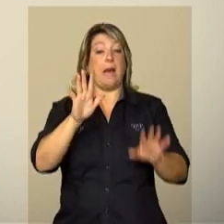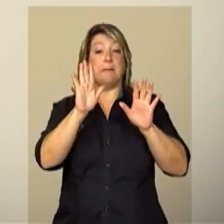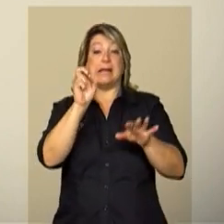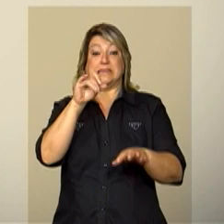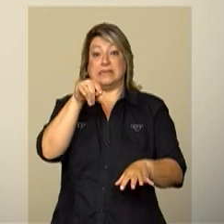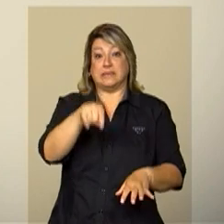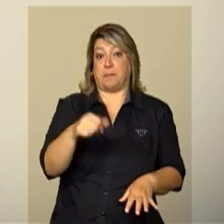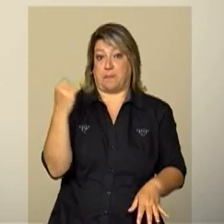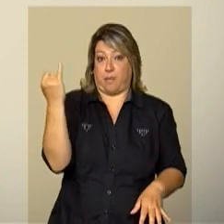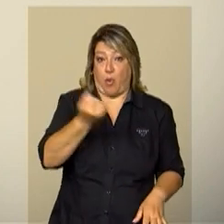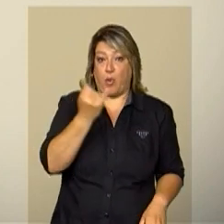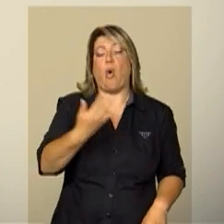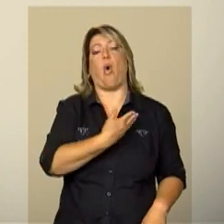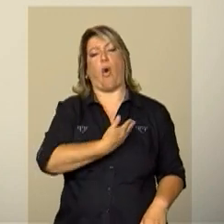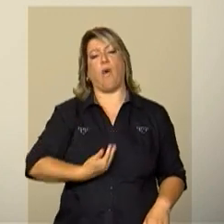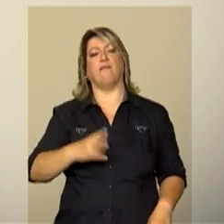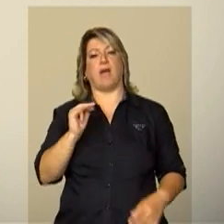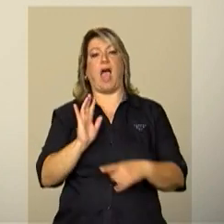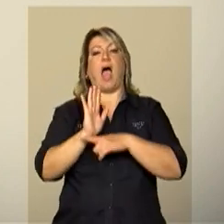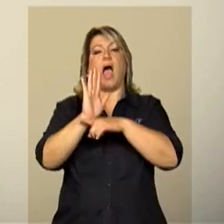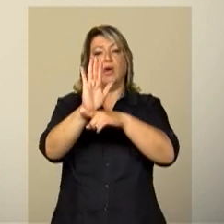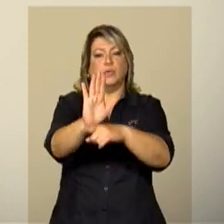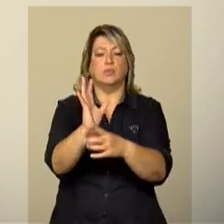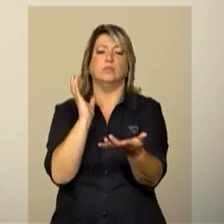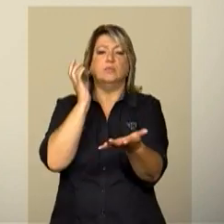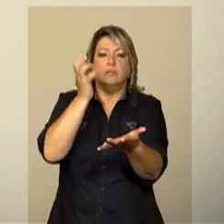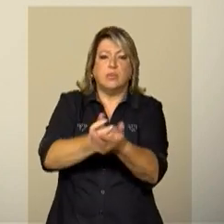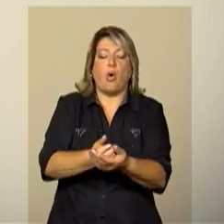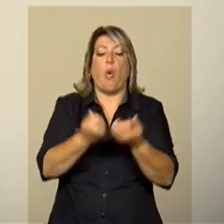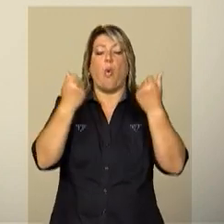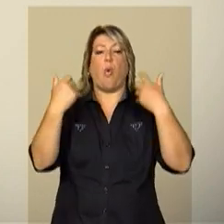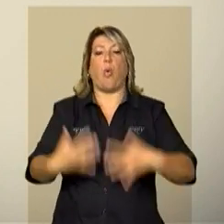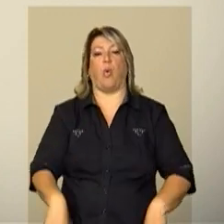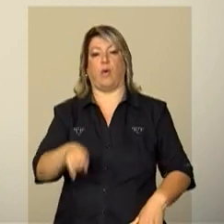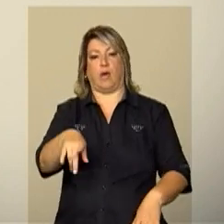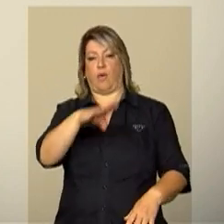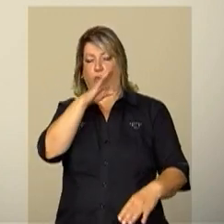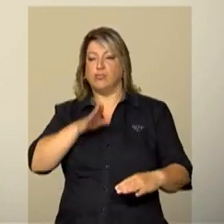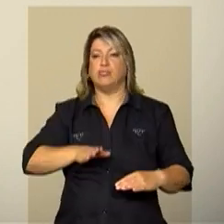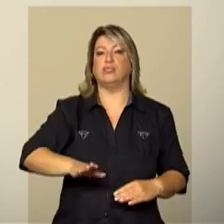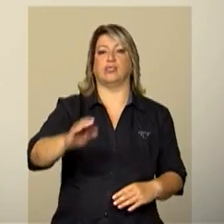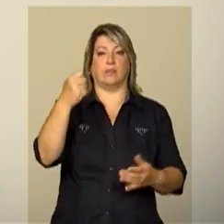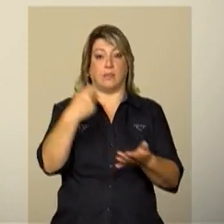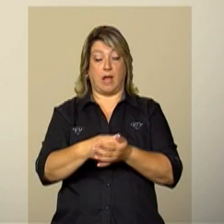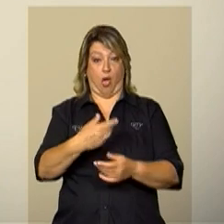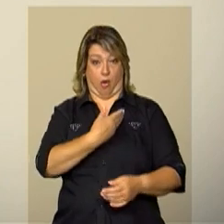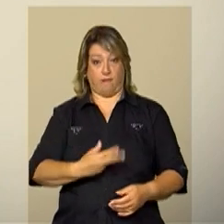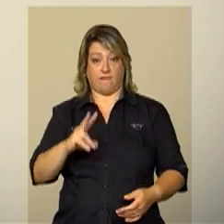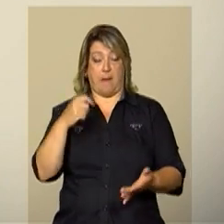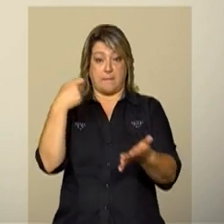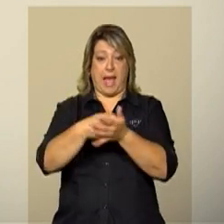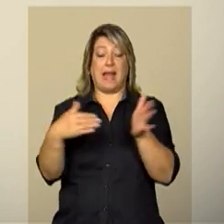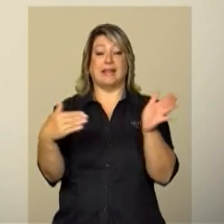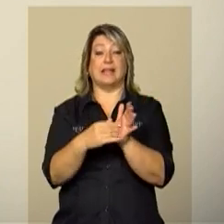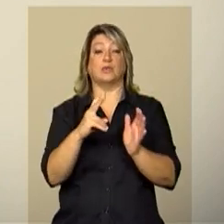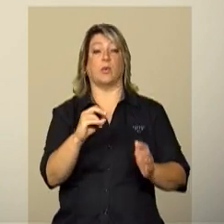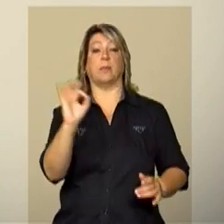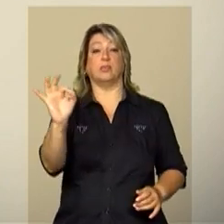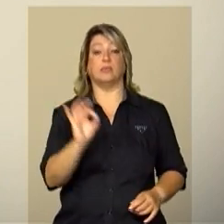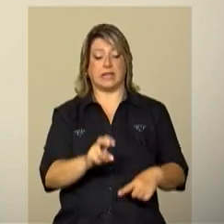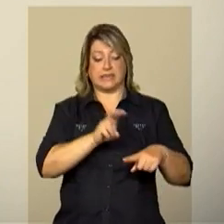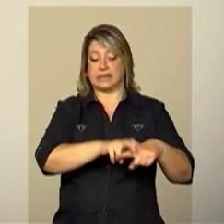o governo vai ajudar a cobrir o custo do voo o governo vai pagar até a metade dos